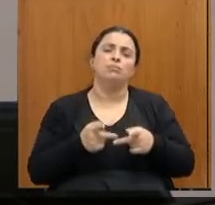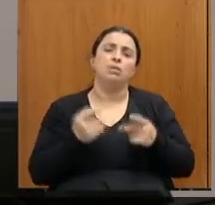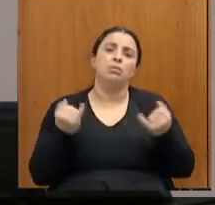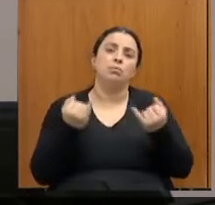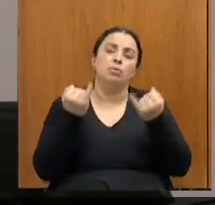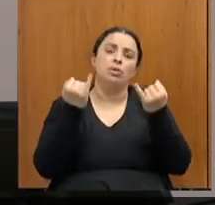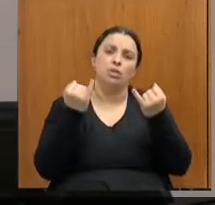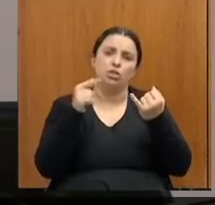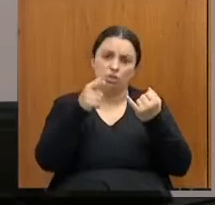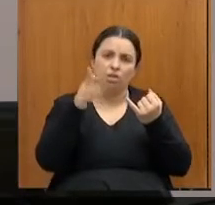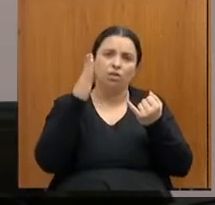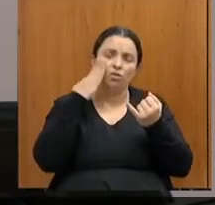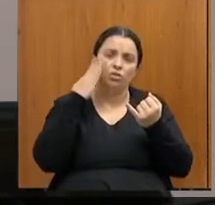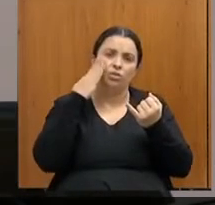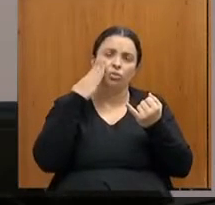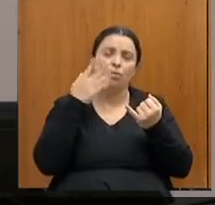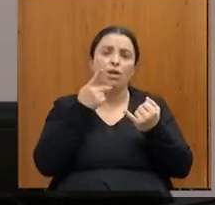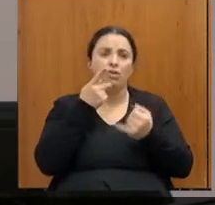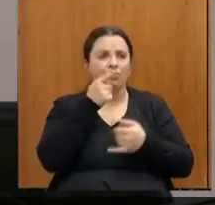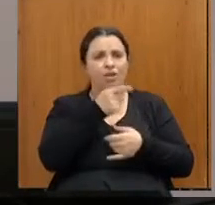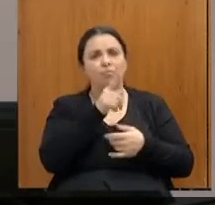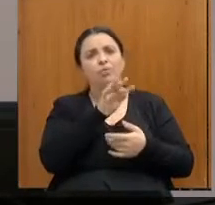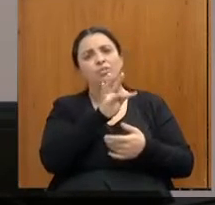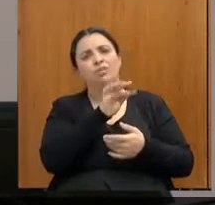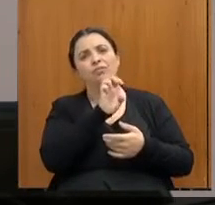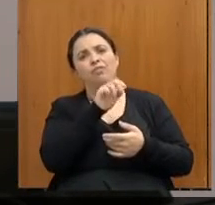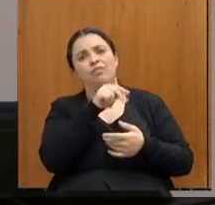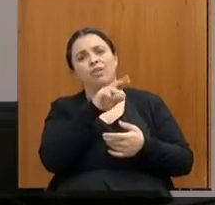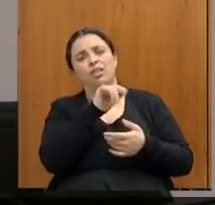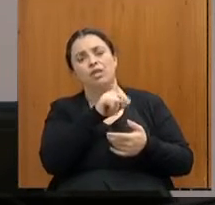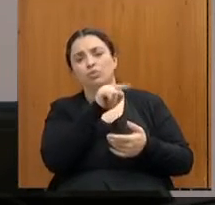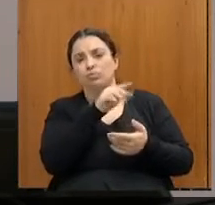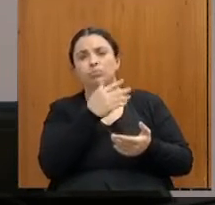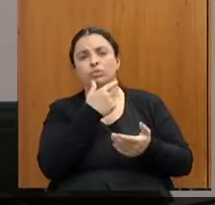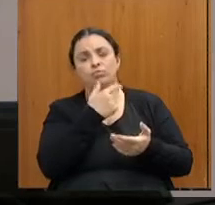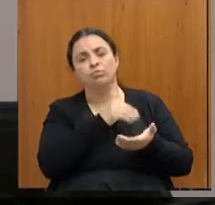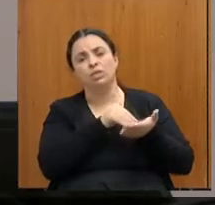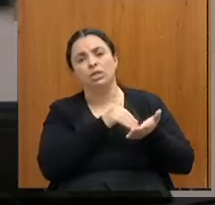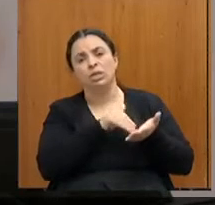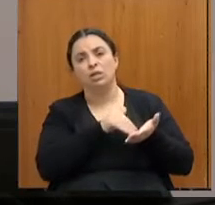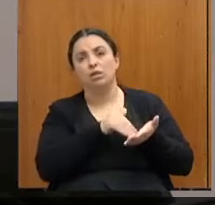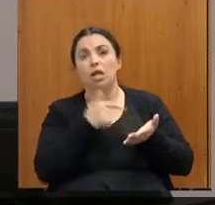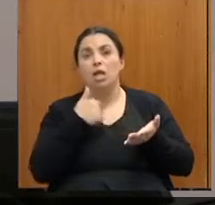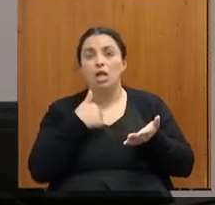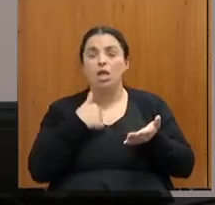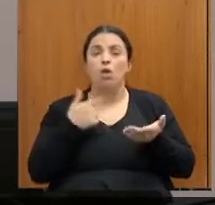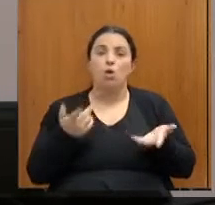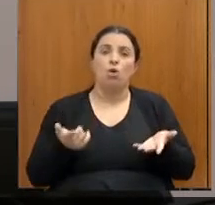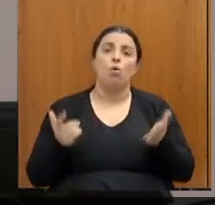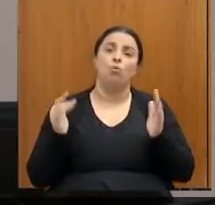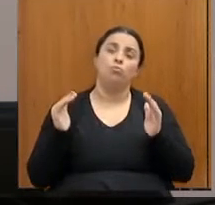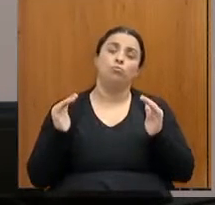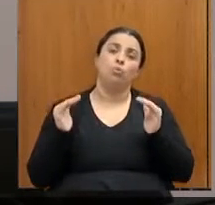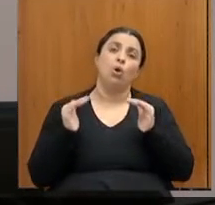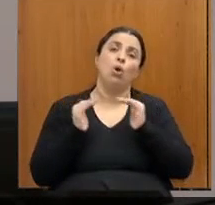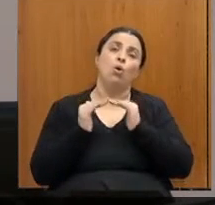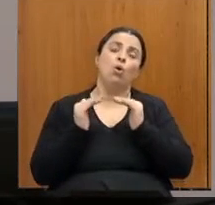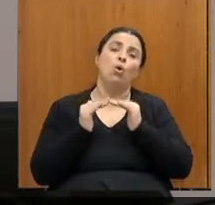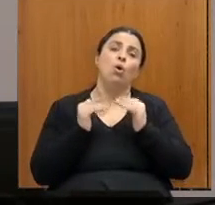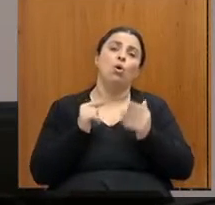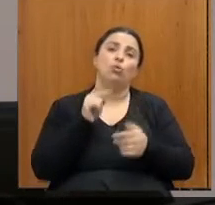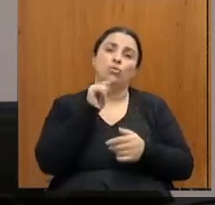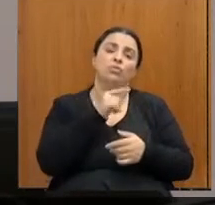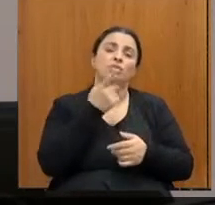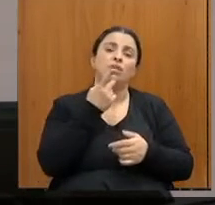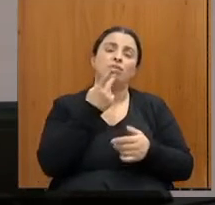é o secretário Fernando passado eu queria acrescentar que concordo plenamente Quando o